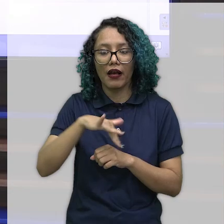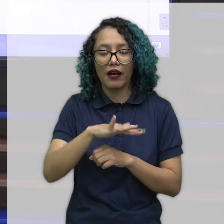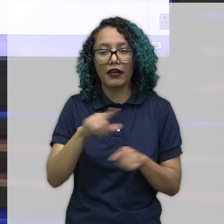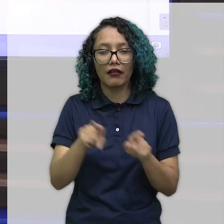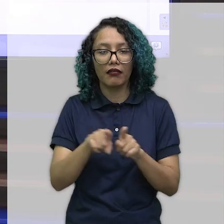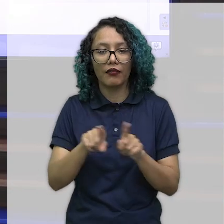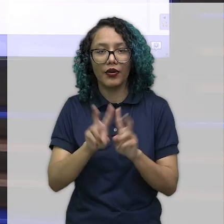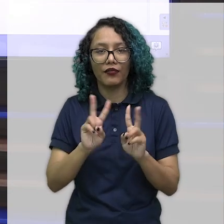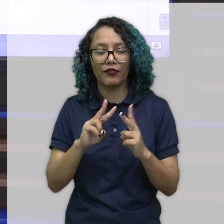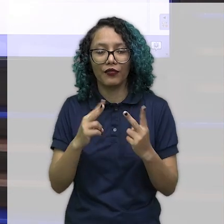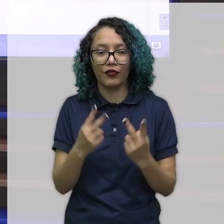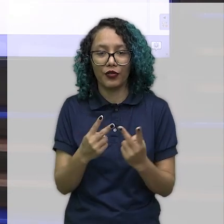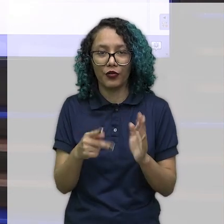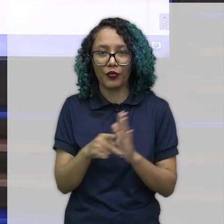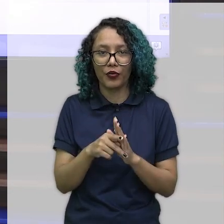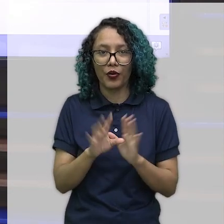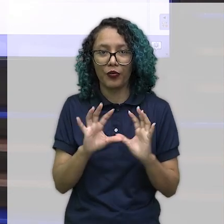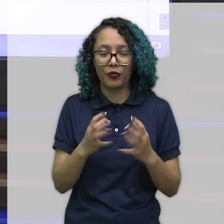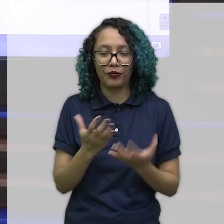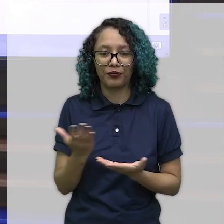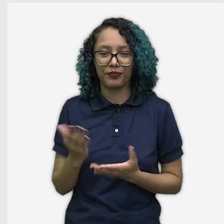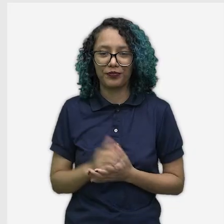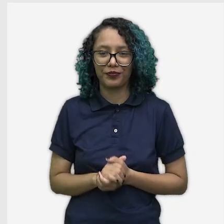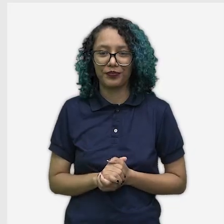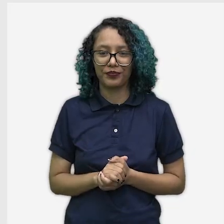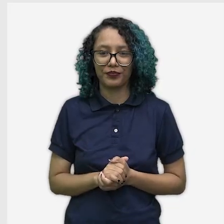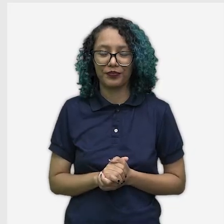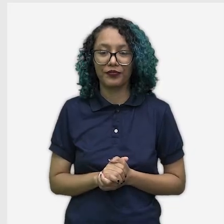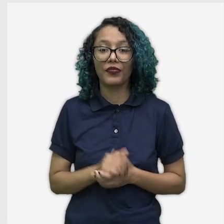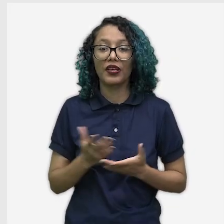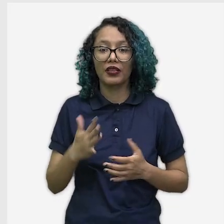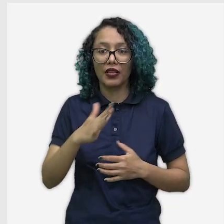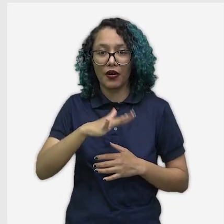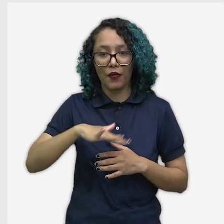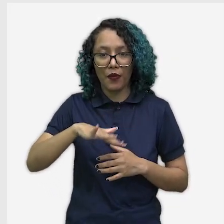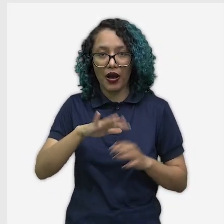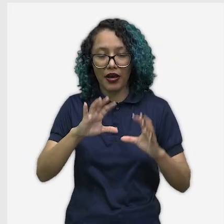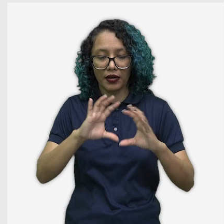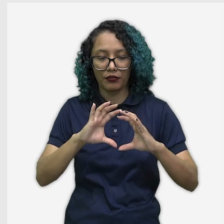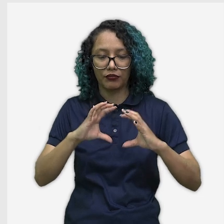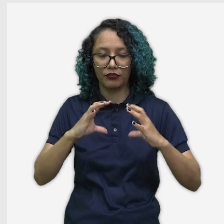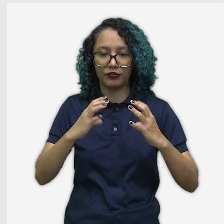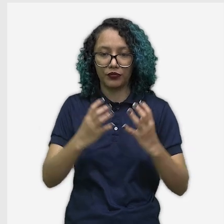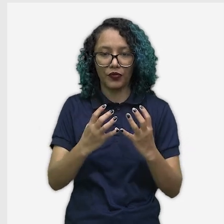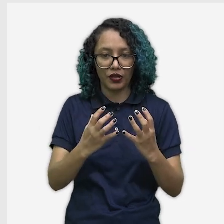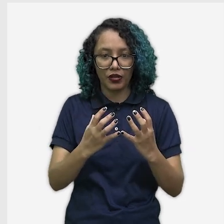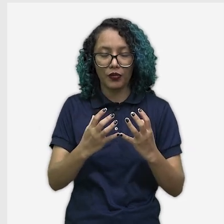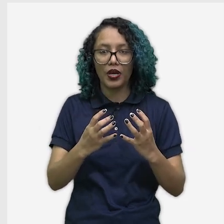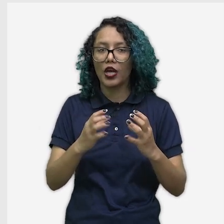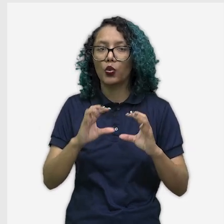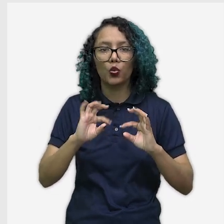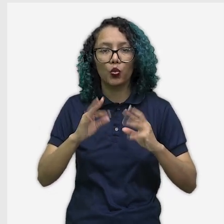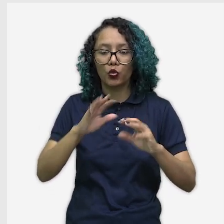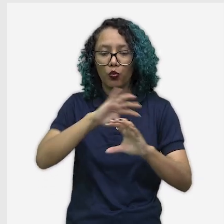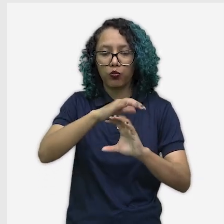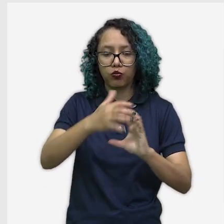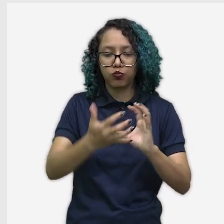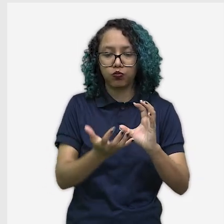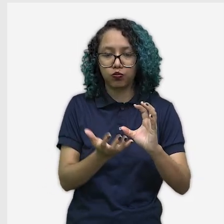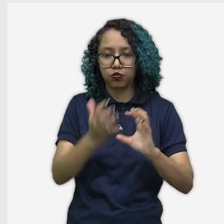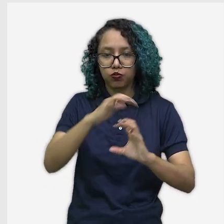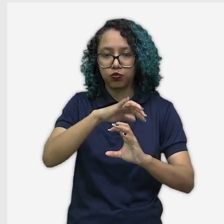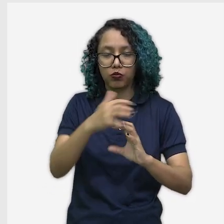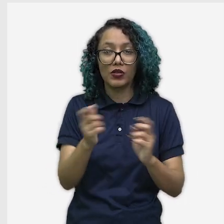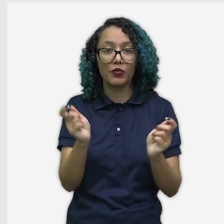áreas e o volume da nossa esfera. Vamos lá. A área da superfície é toda a casca da esfera. Para